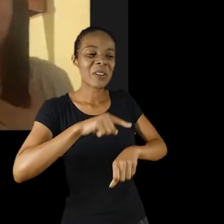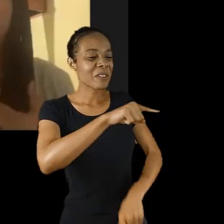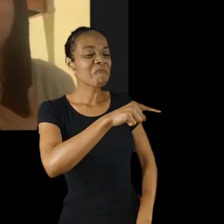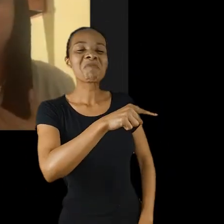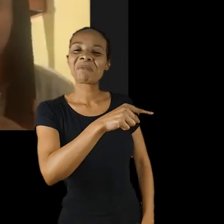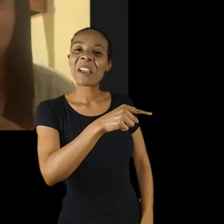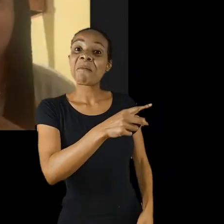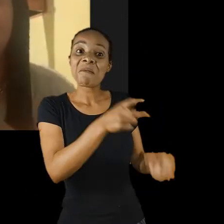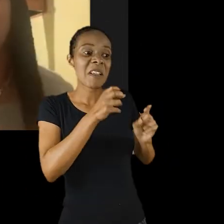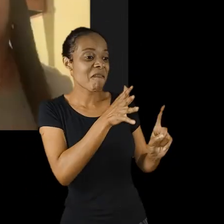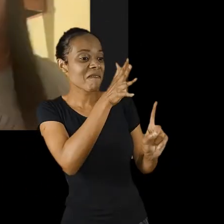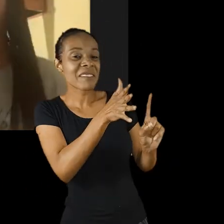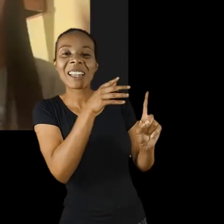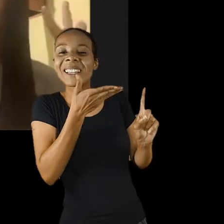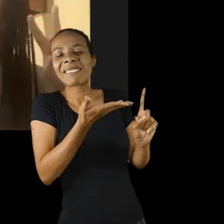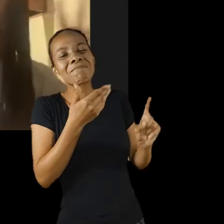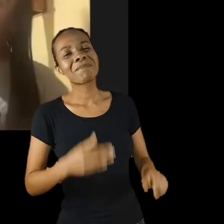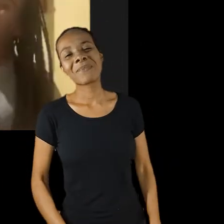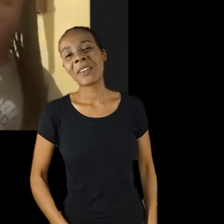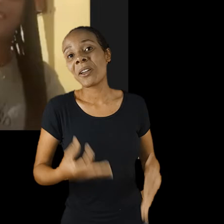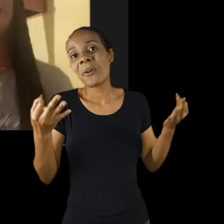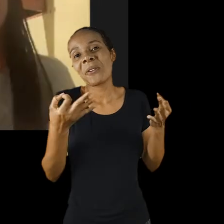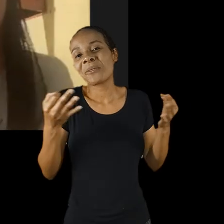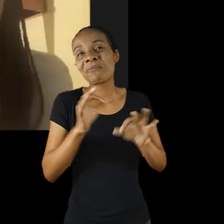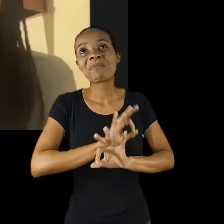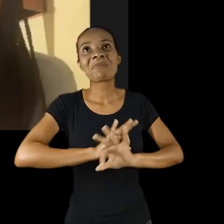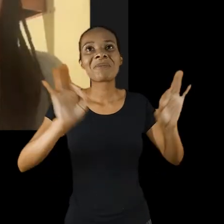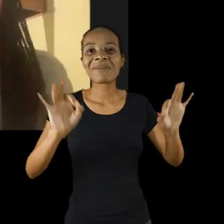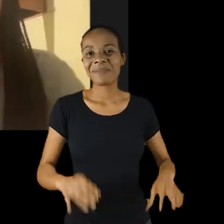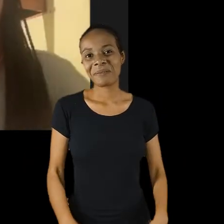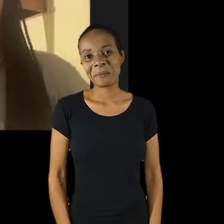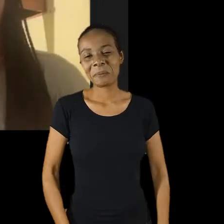muito precisando desse nosso chazinho.